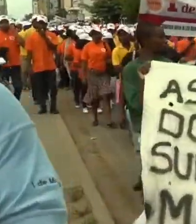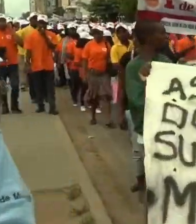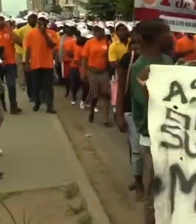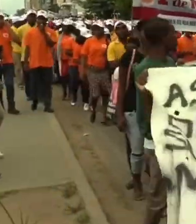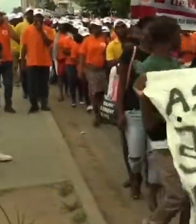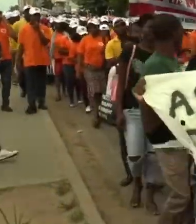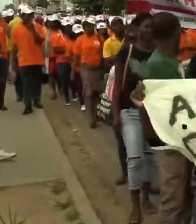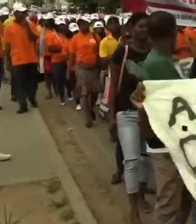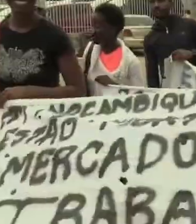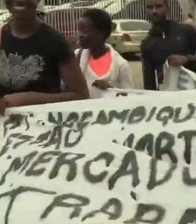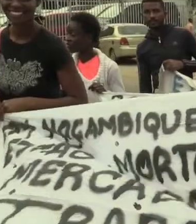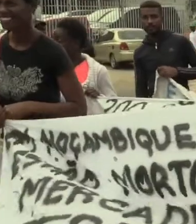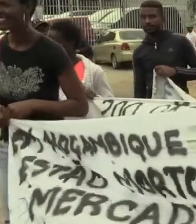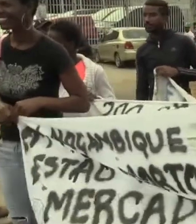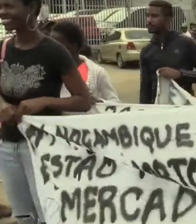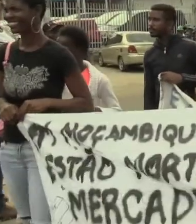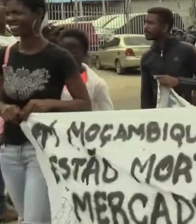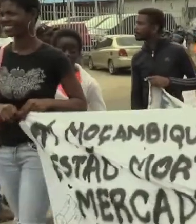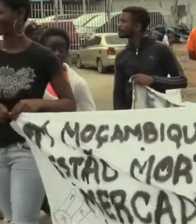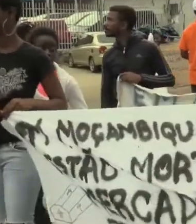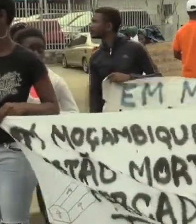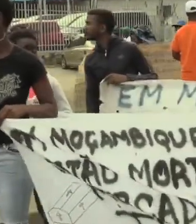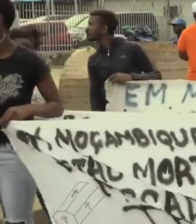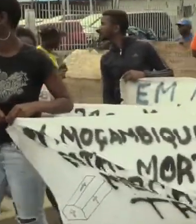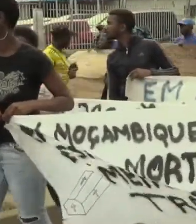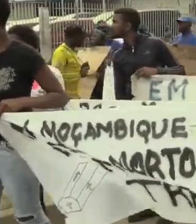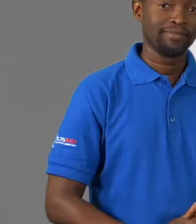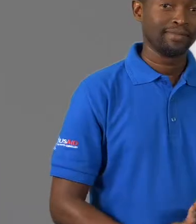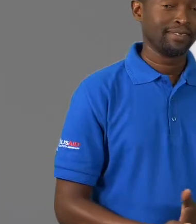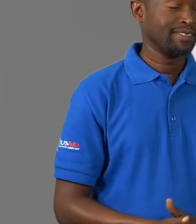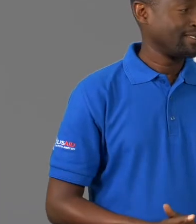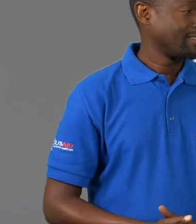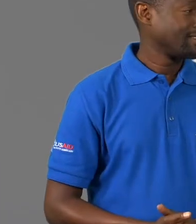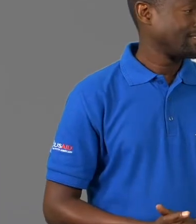mas a sua implementação ainda não é efetiva no país.